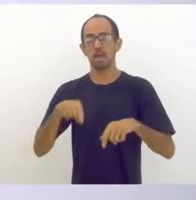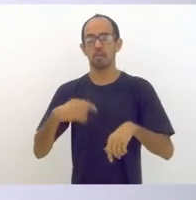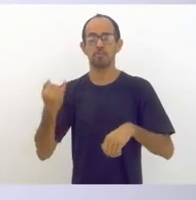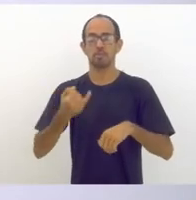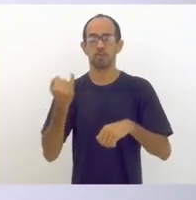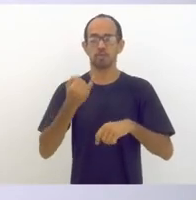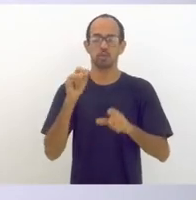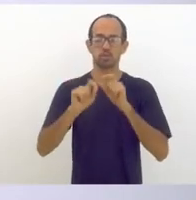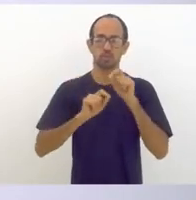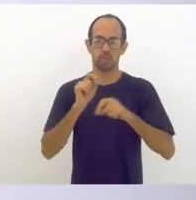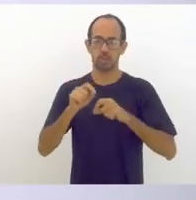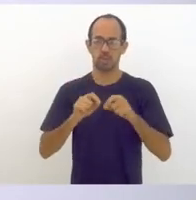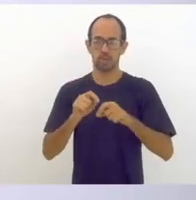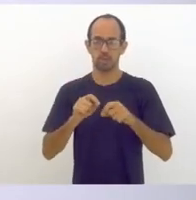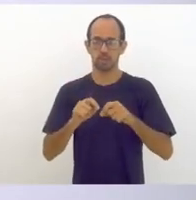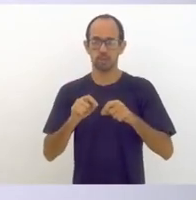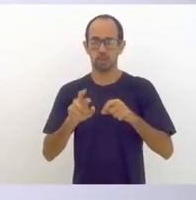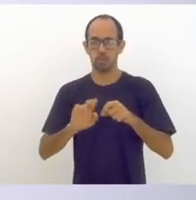de destruir